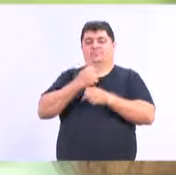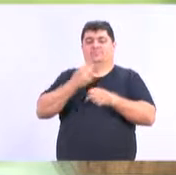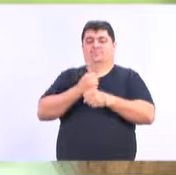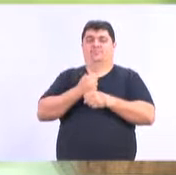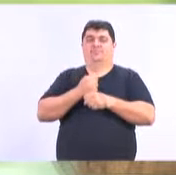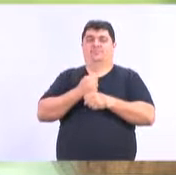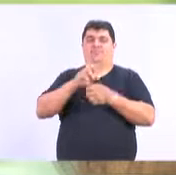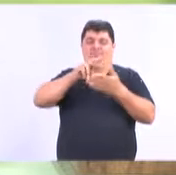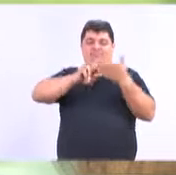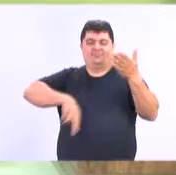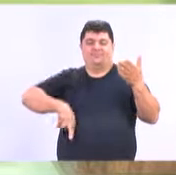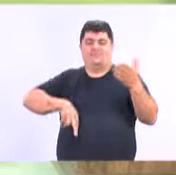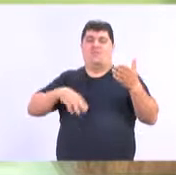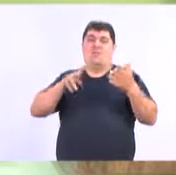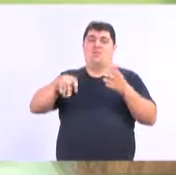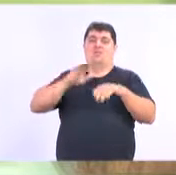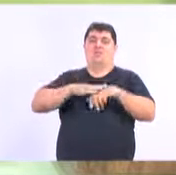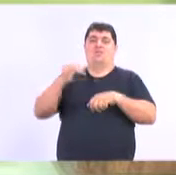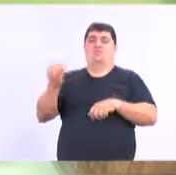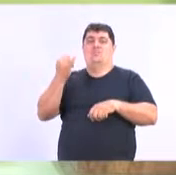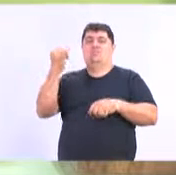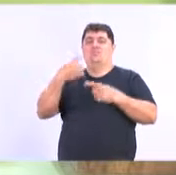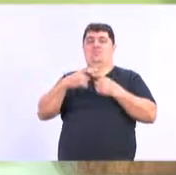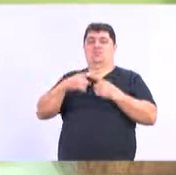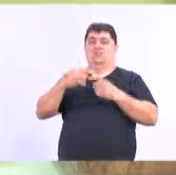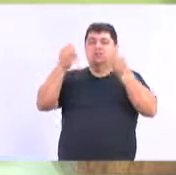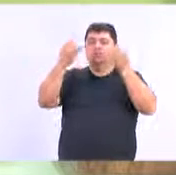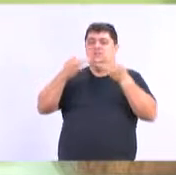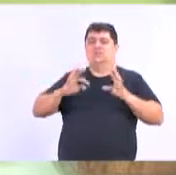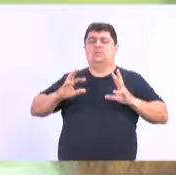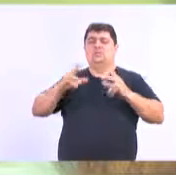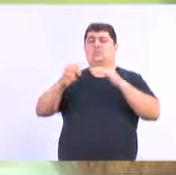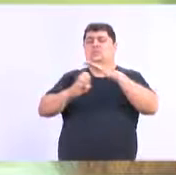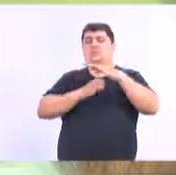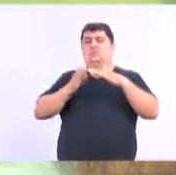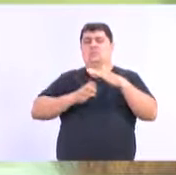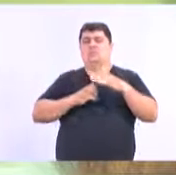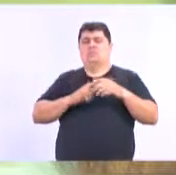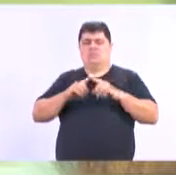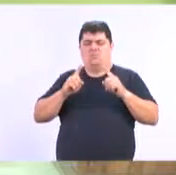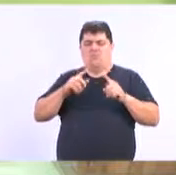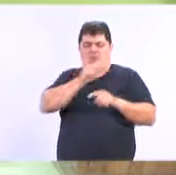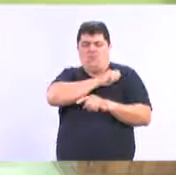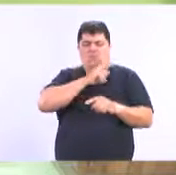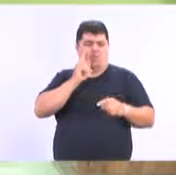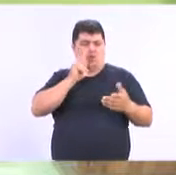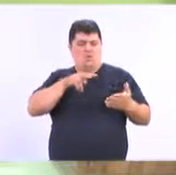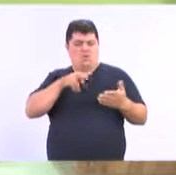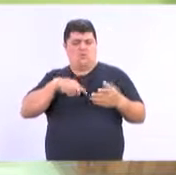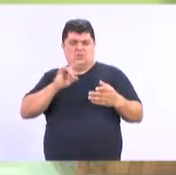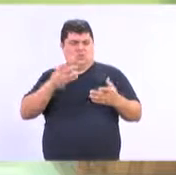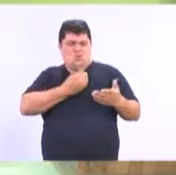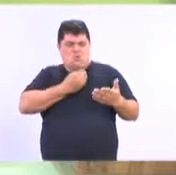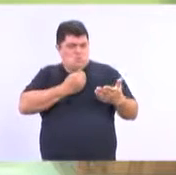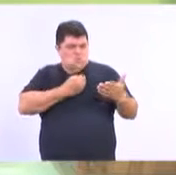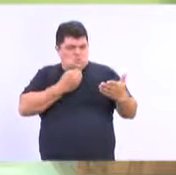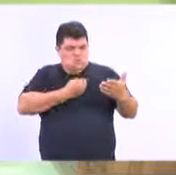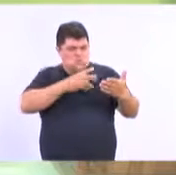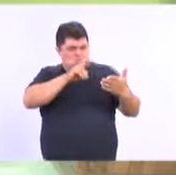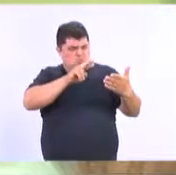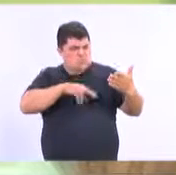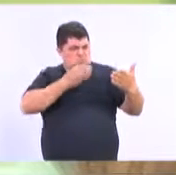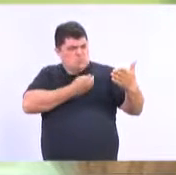Então, as demonstrações contábeis, elas nos falam muito. Geralmente, os alunos, eles olham e dizem assim, mas professora, só constam números, eu só